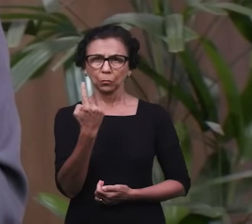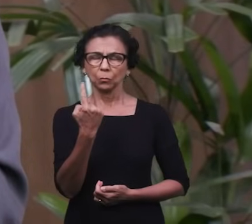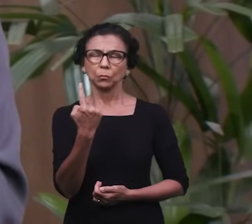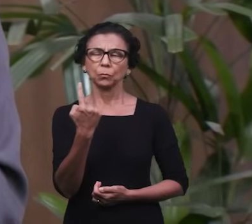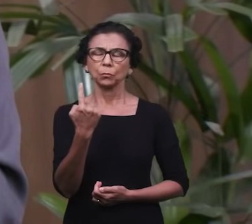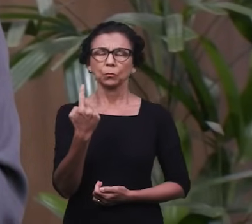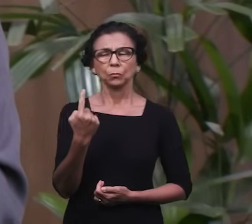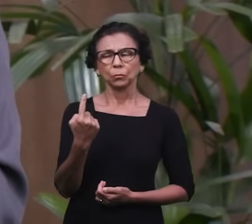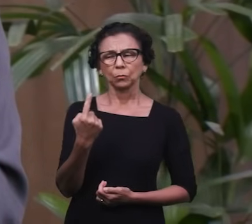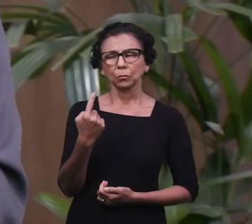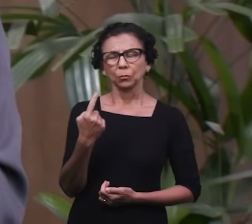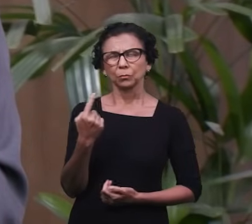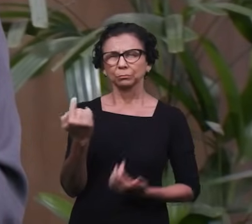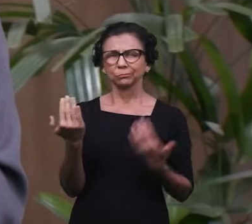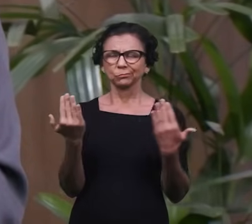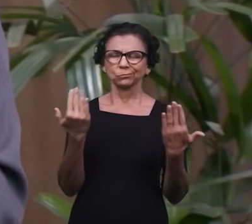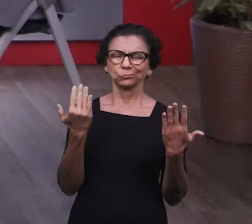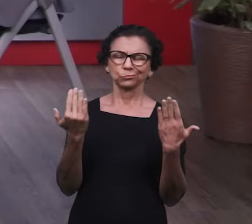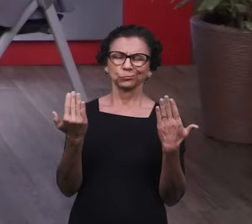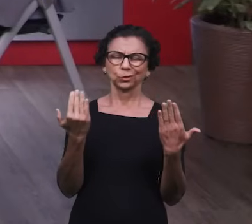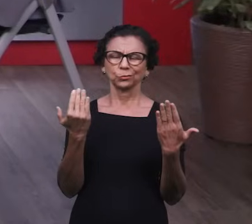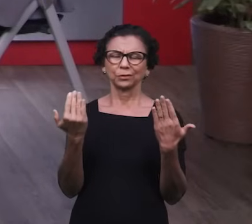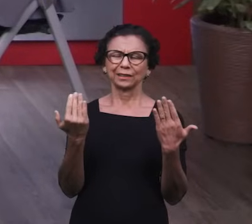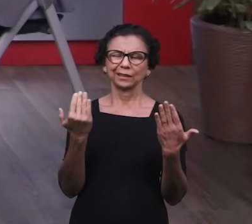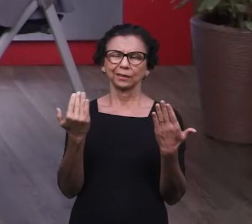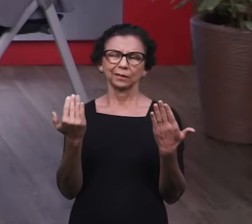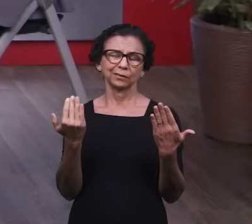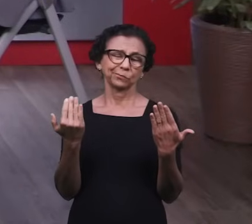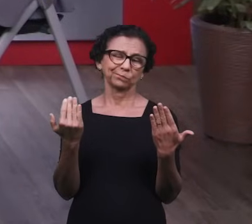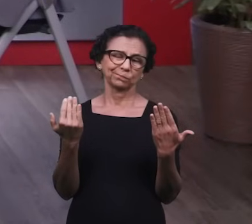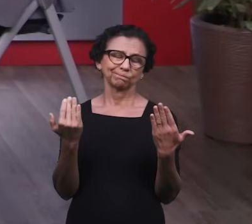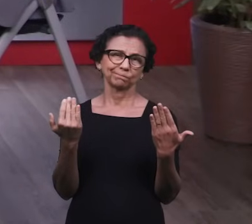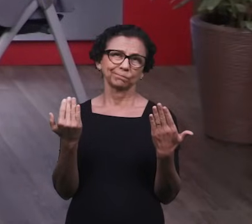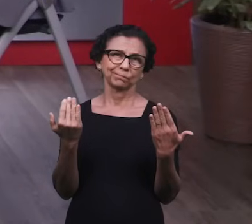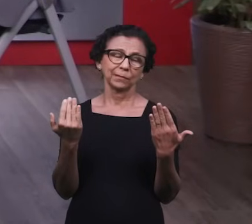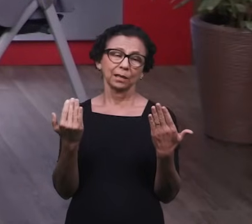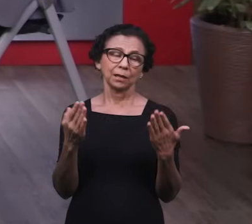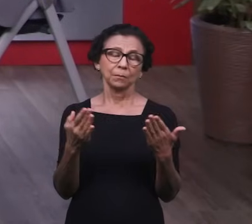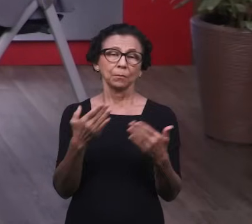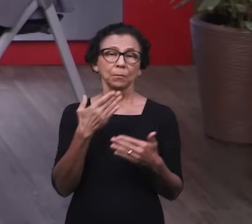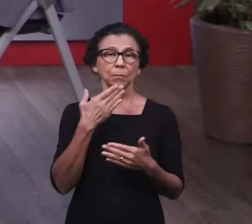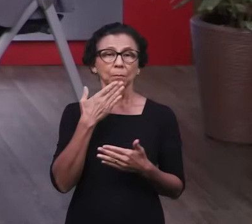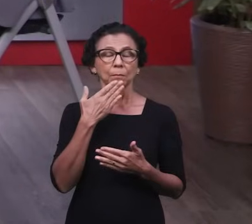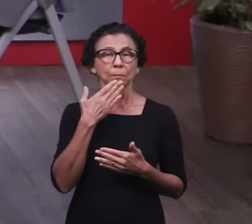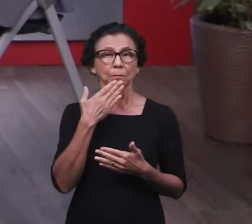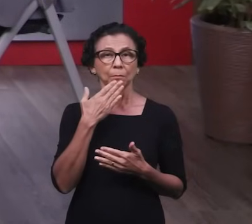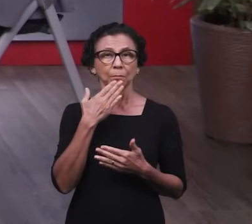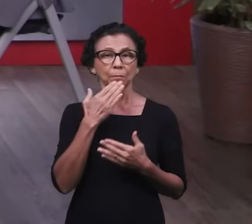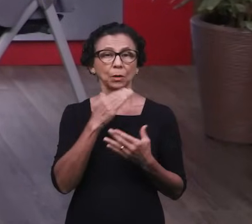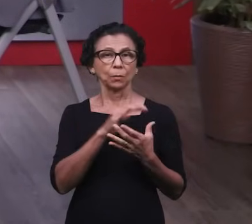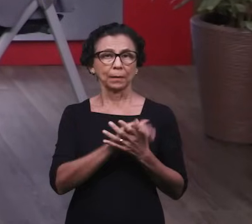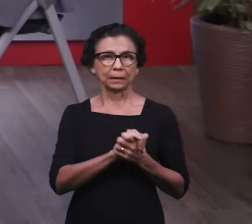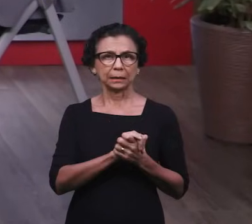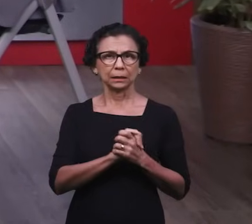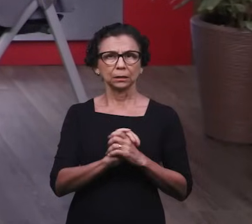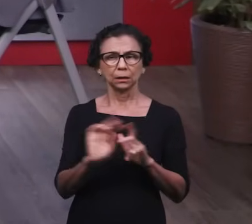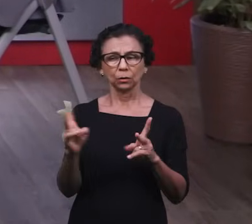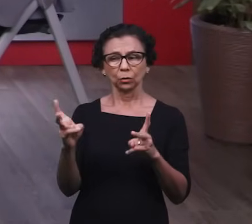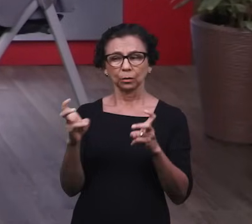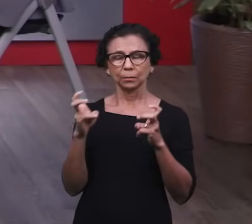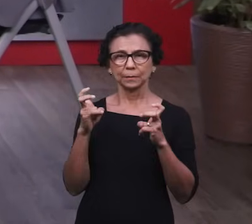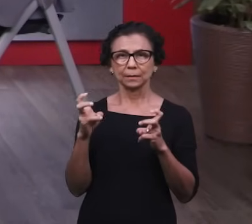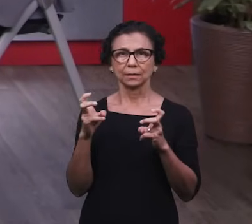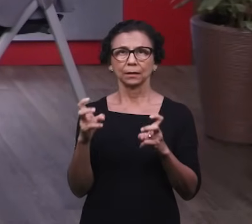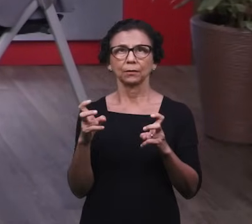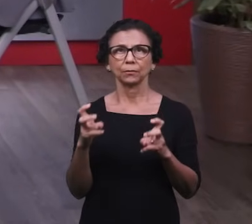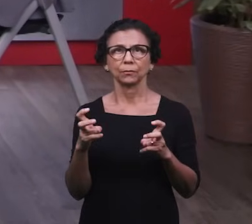a desconfiar. Mas isso partiu principalmente do meu marido. Sempre tem na família, né, as famílias que estão